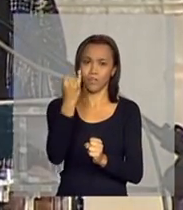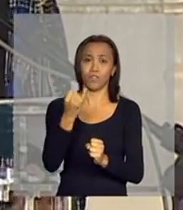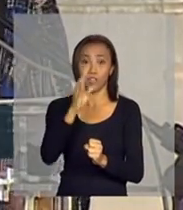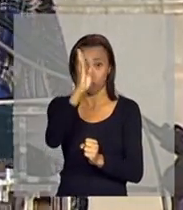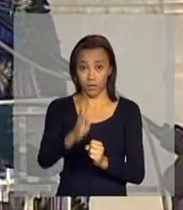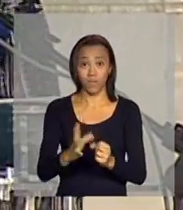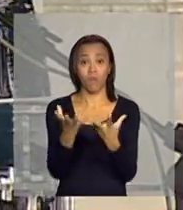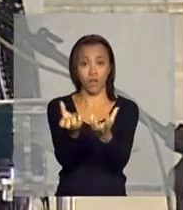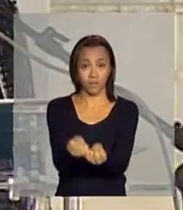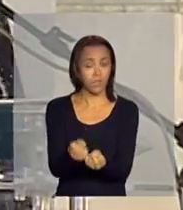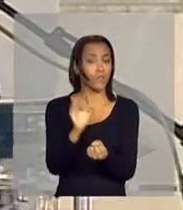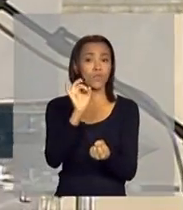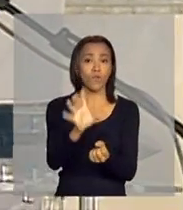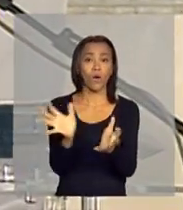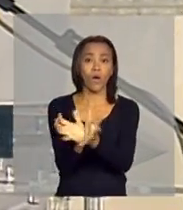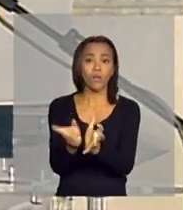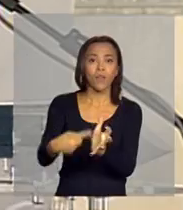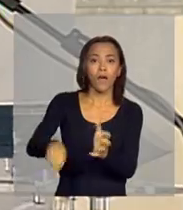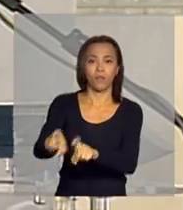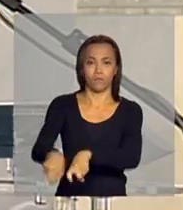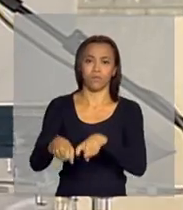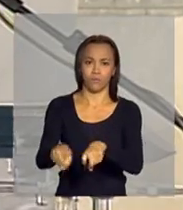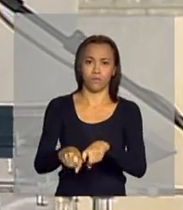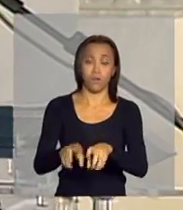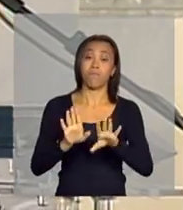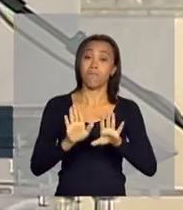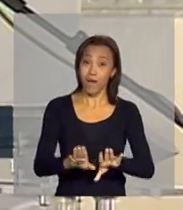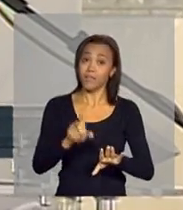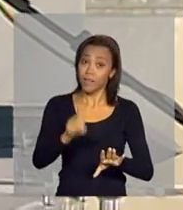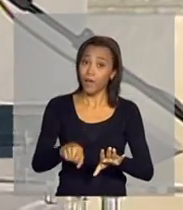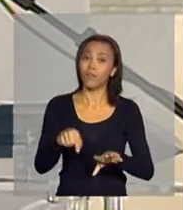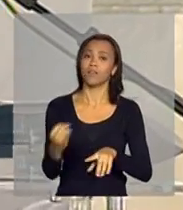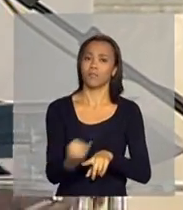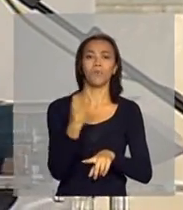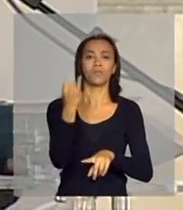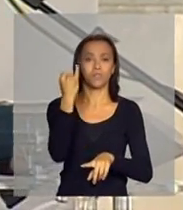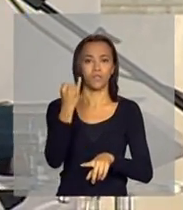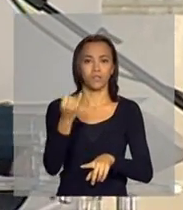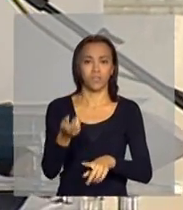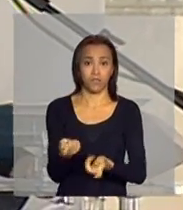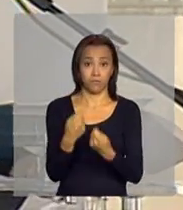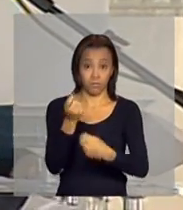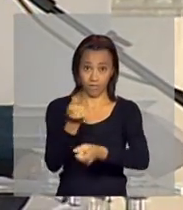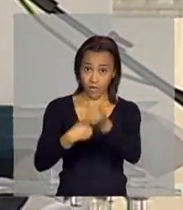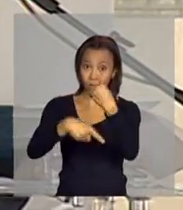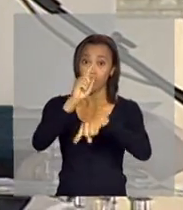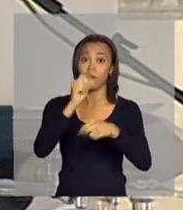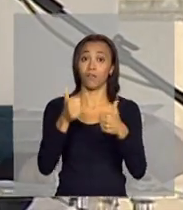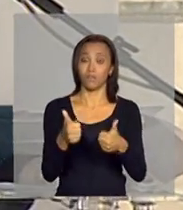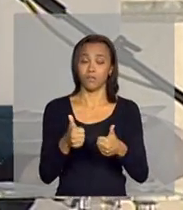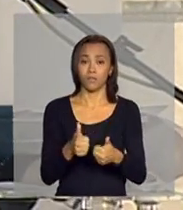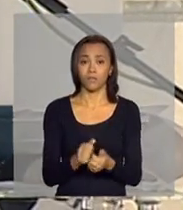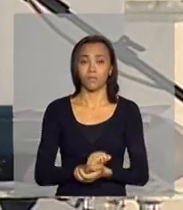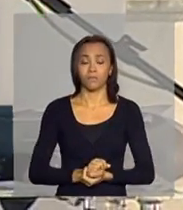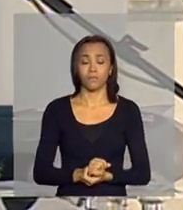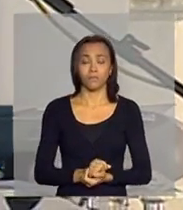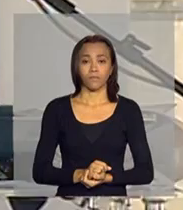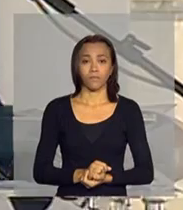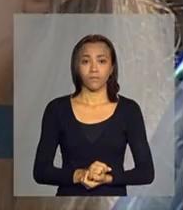adotar, não só na área agrícola, mas é uma receita de sucesso, uma receita